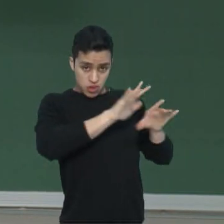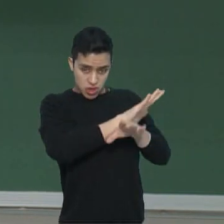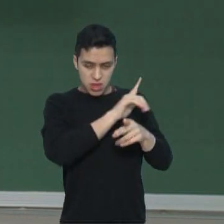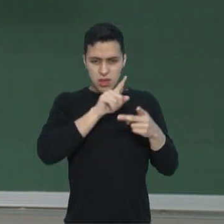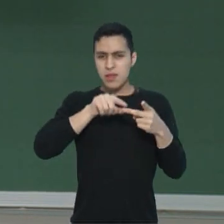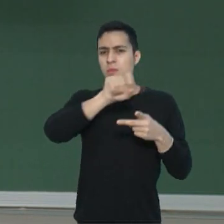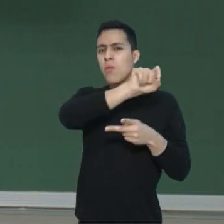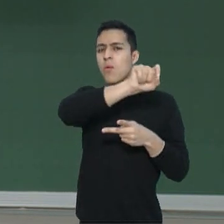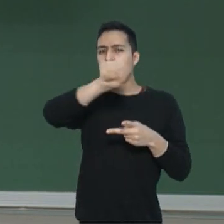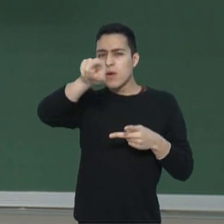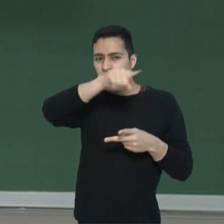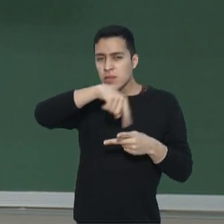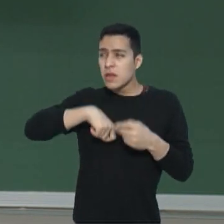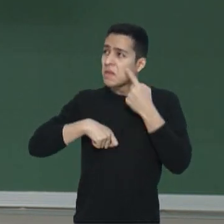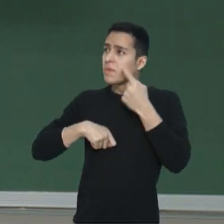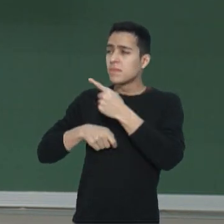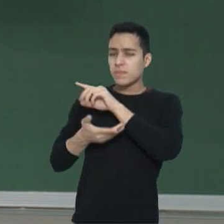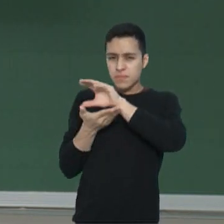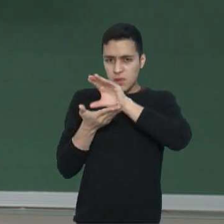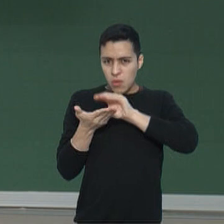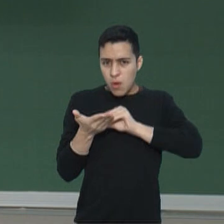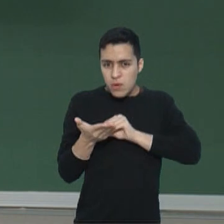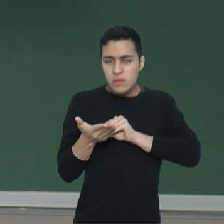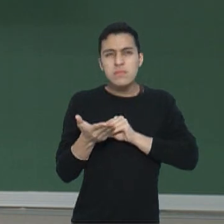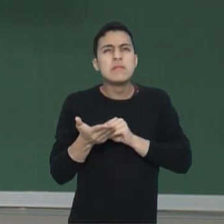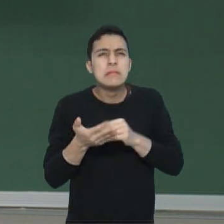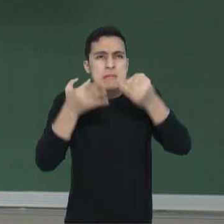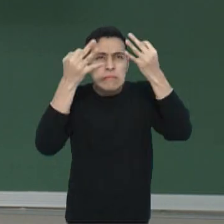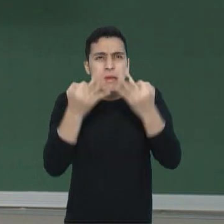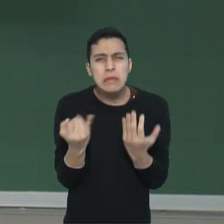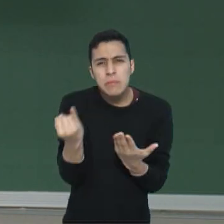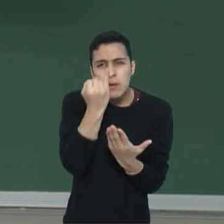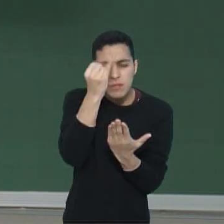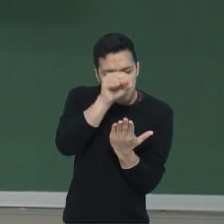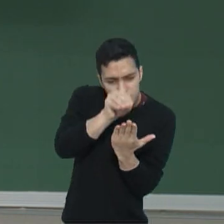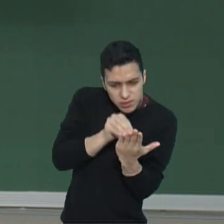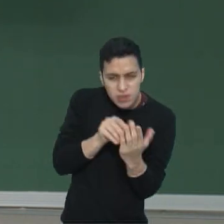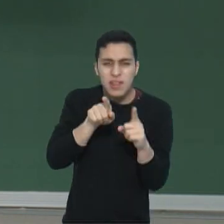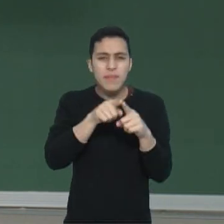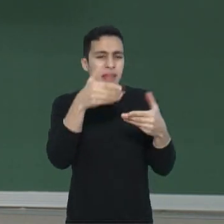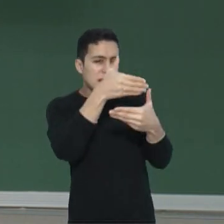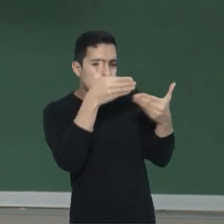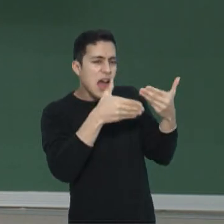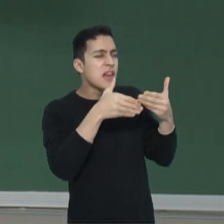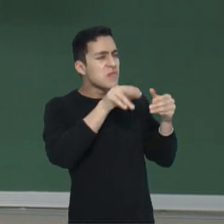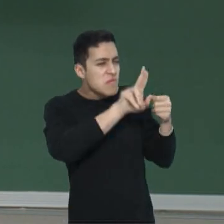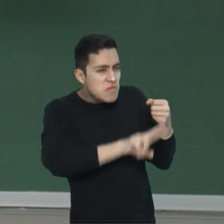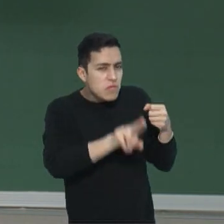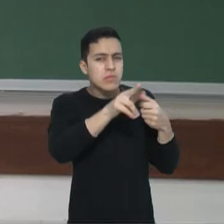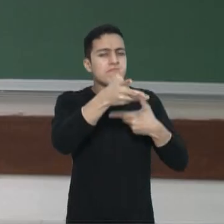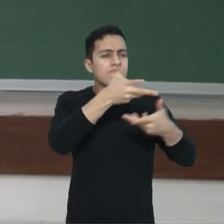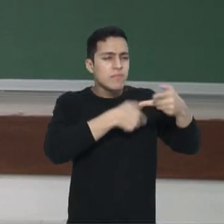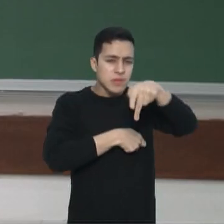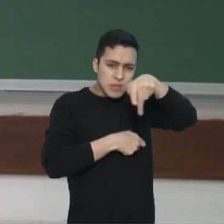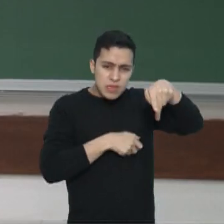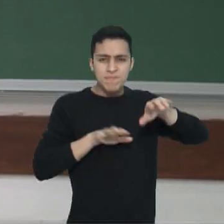Anote também os conteúdos que você julgou importante, acesse os slides, interaja com o seu professor.